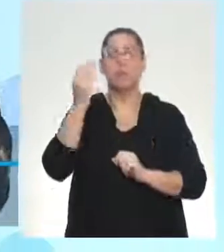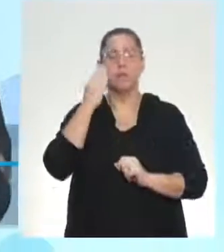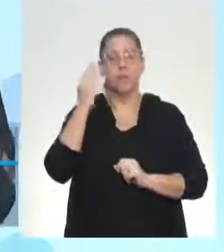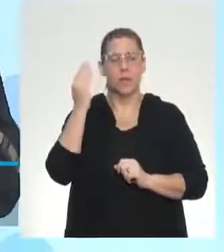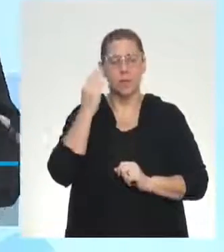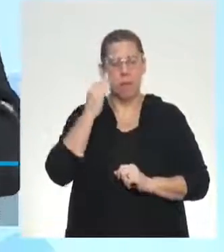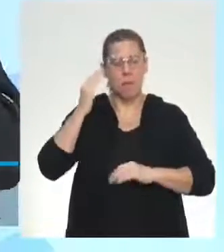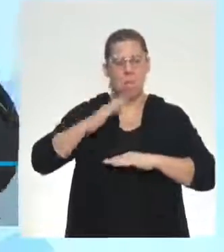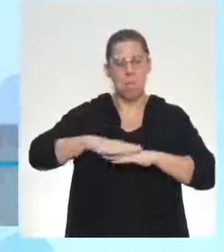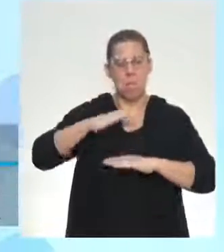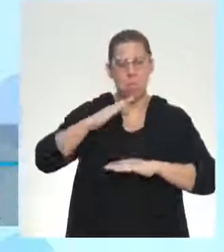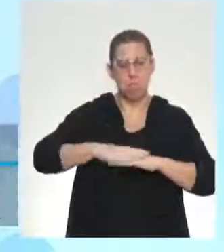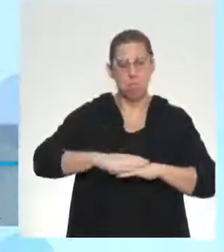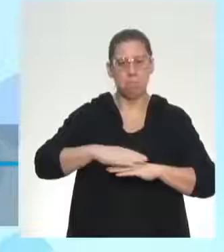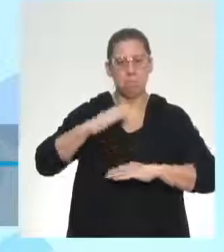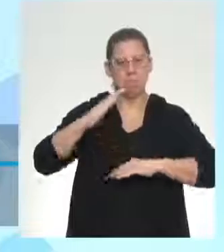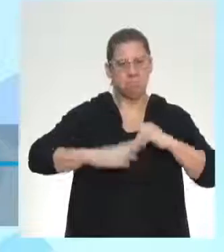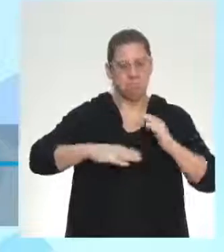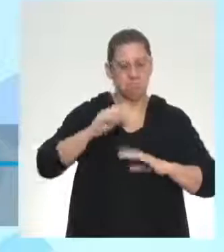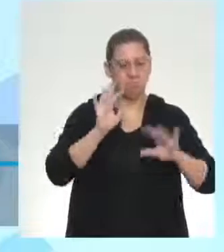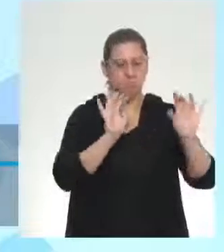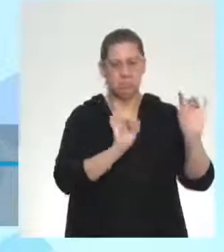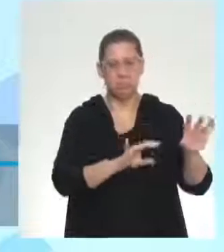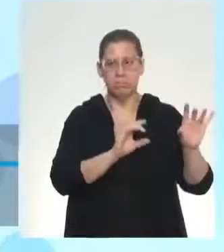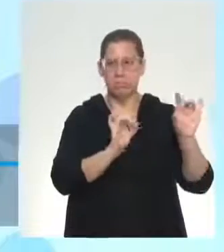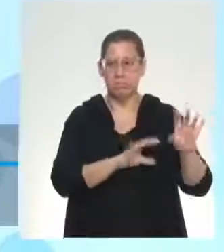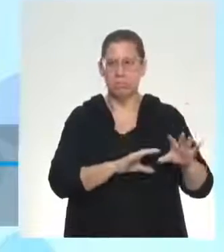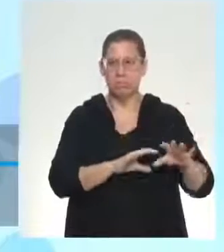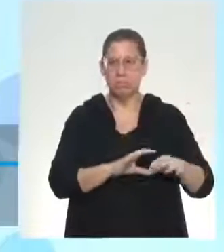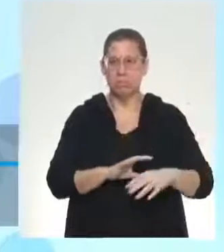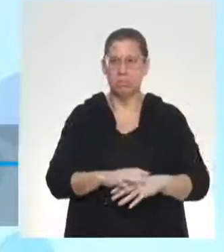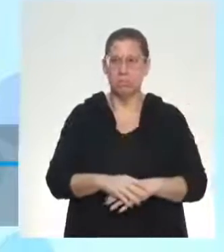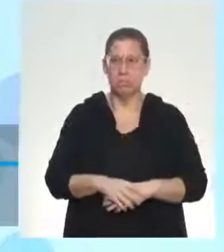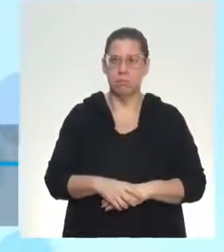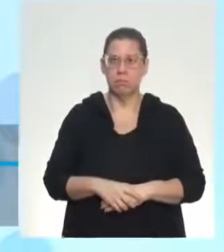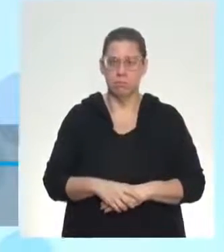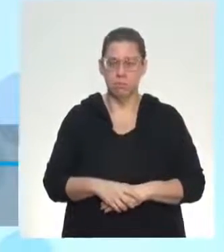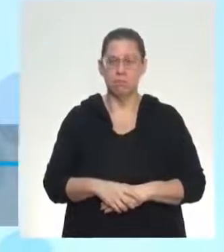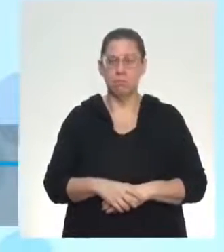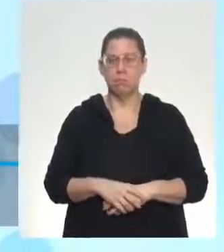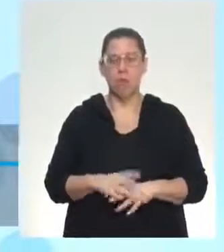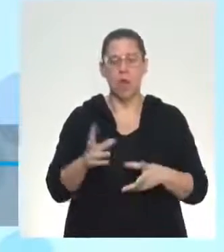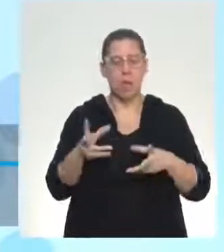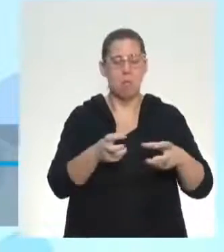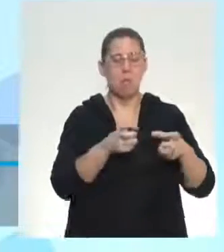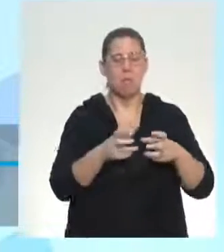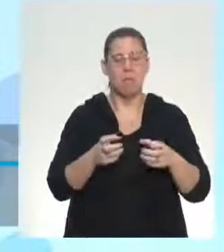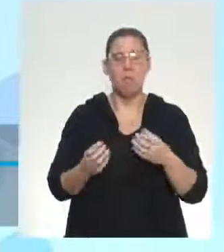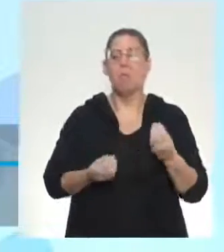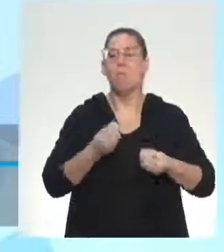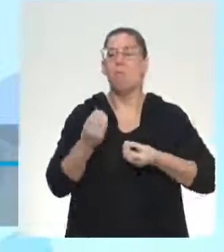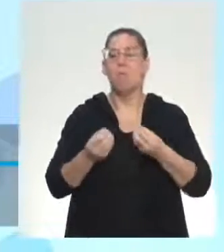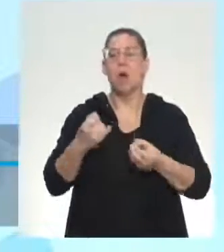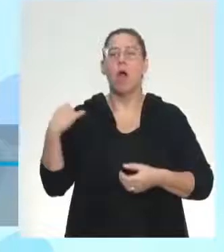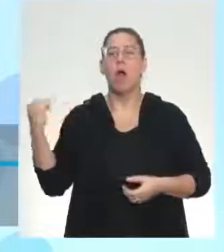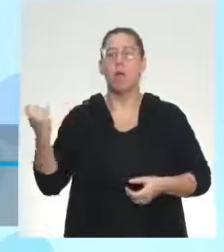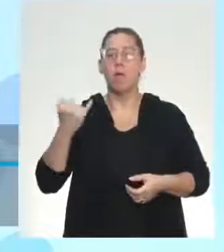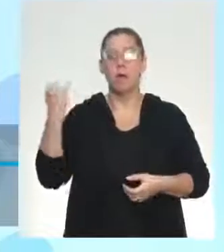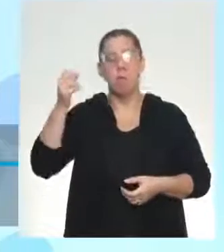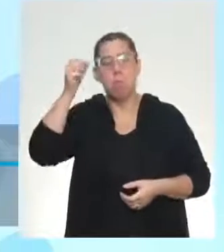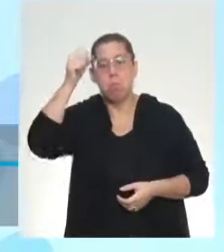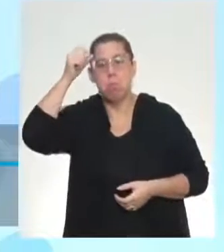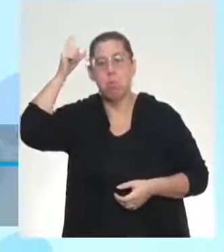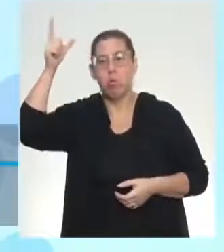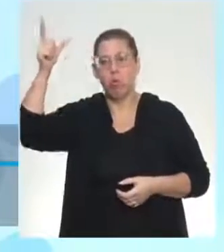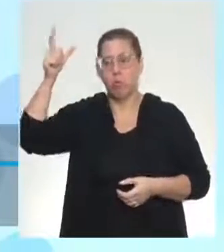saberes, por práticas, por técnicas, e aí nós vamos perceber o quão grande é a